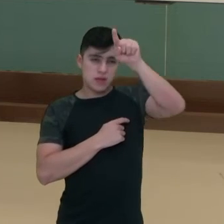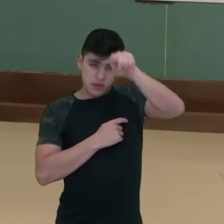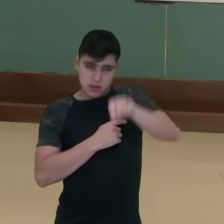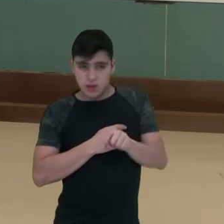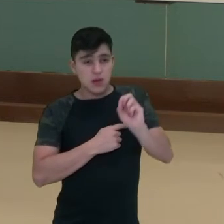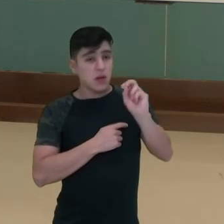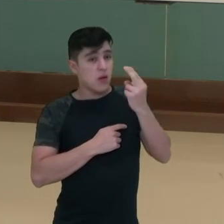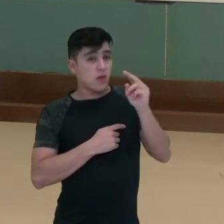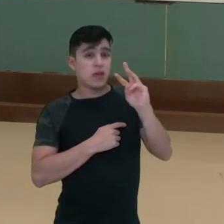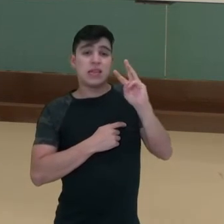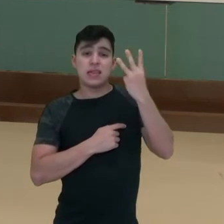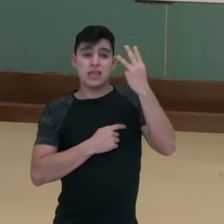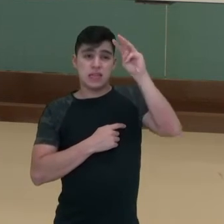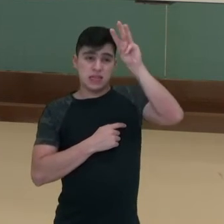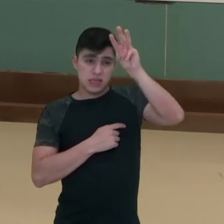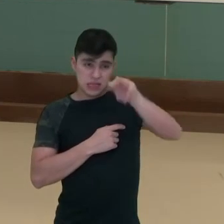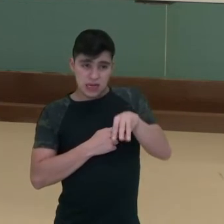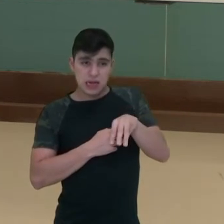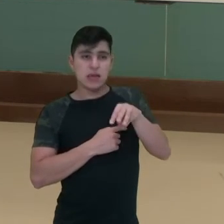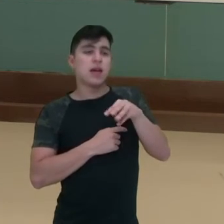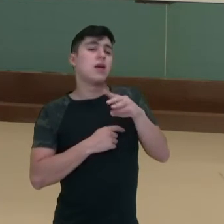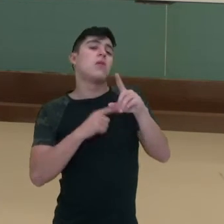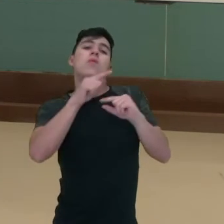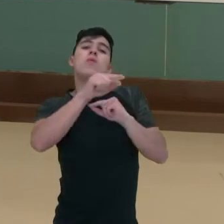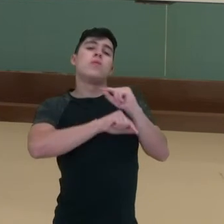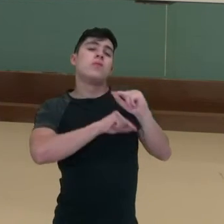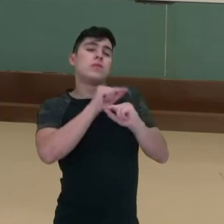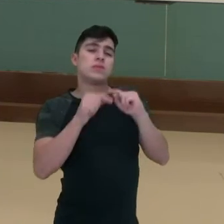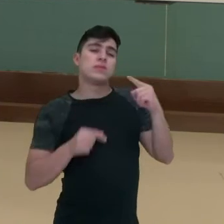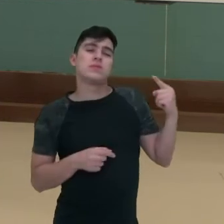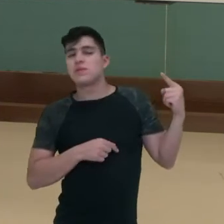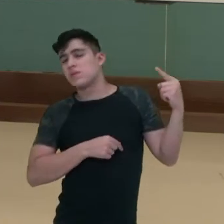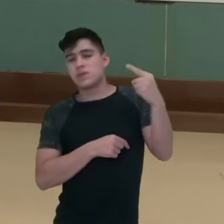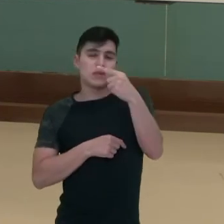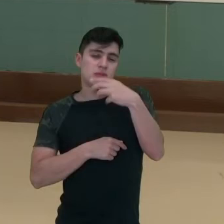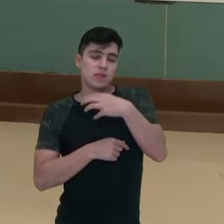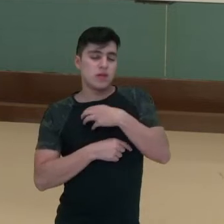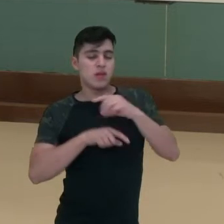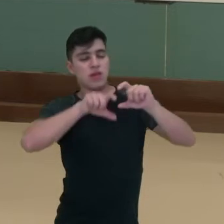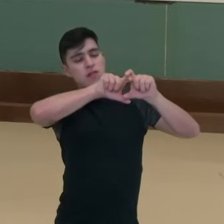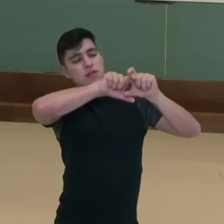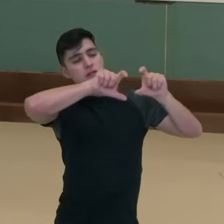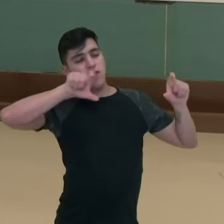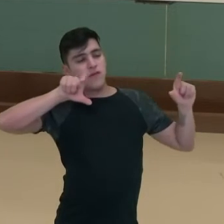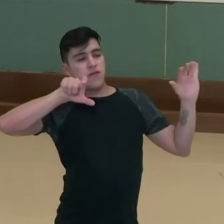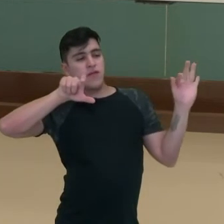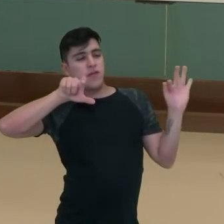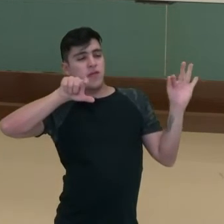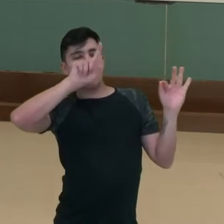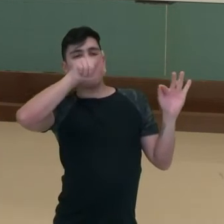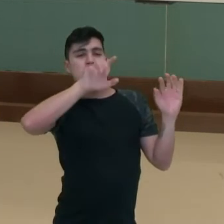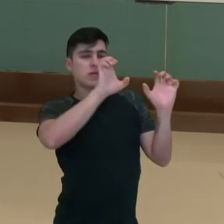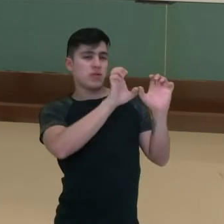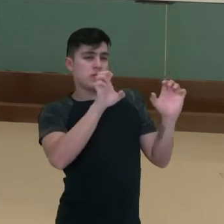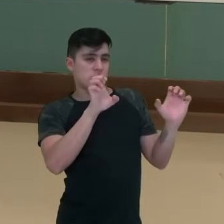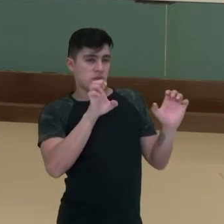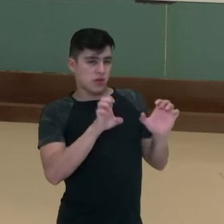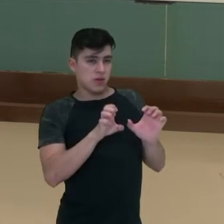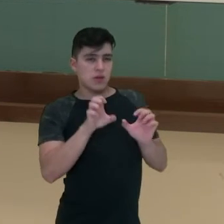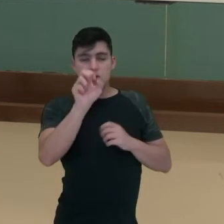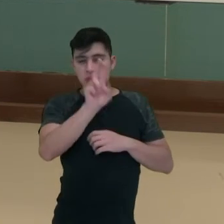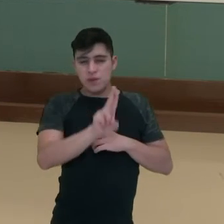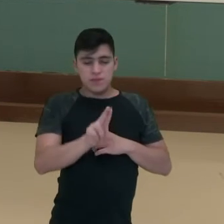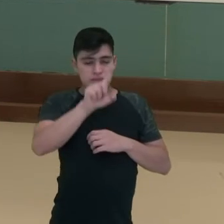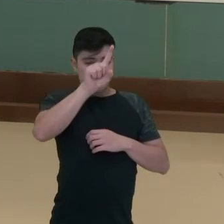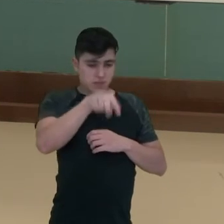ou 3 traços. Desta forma, aqui é uma fórmula estrutural,